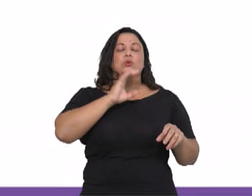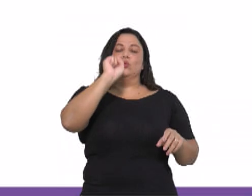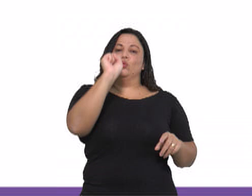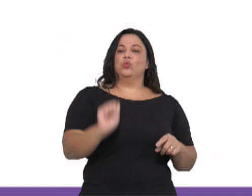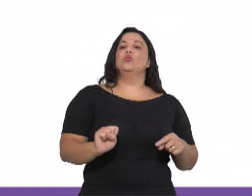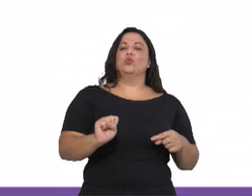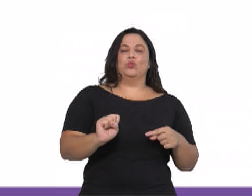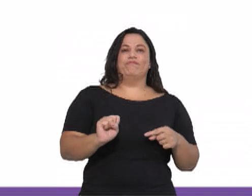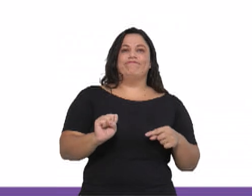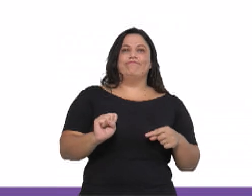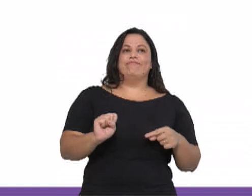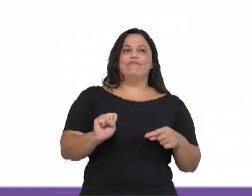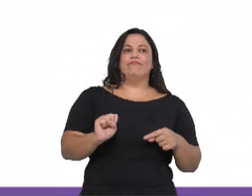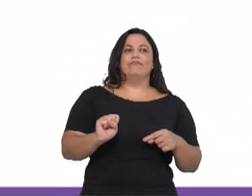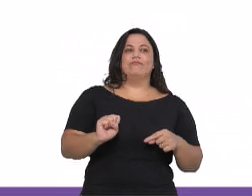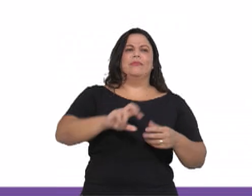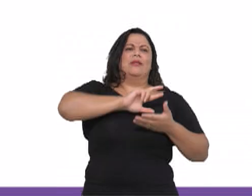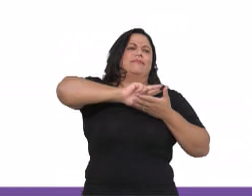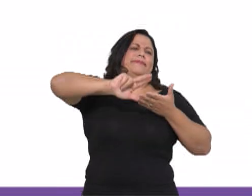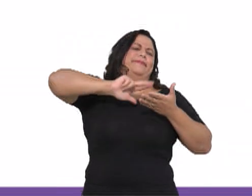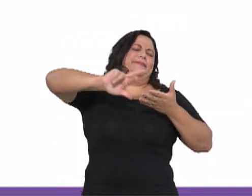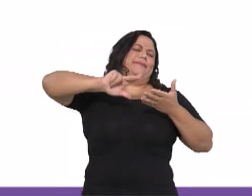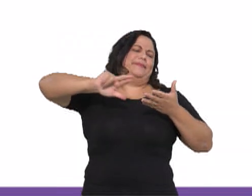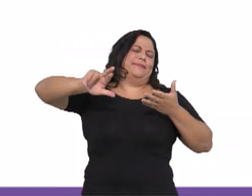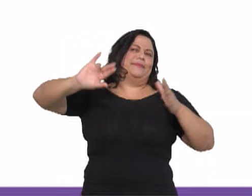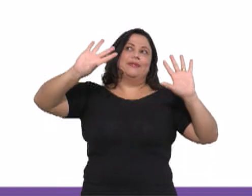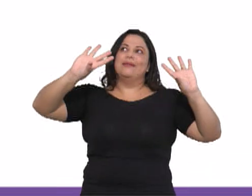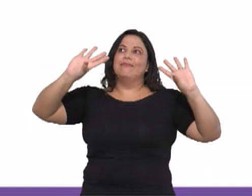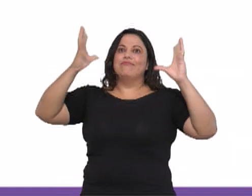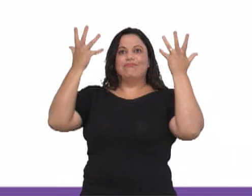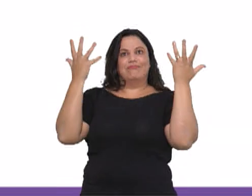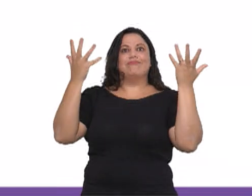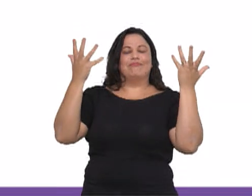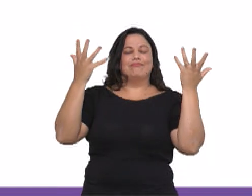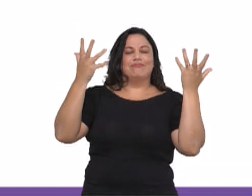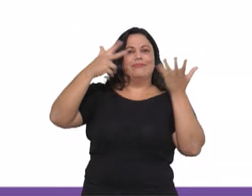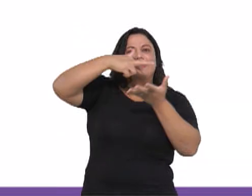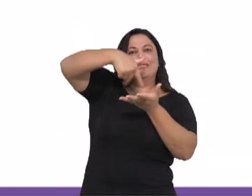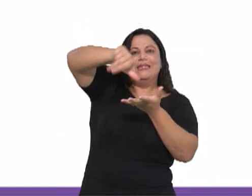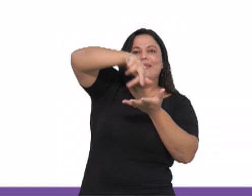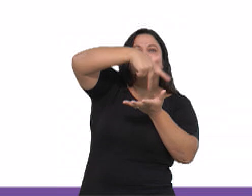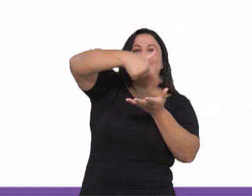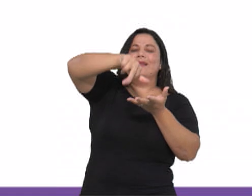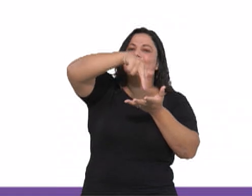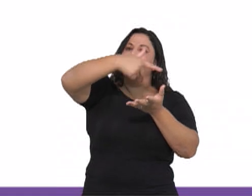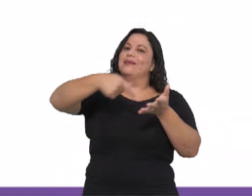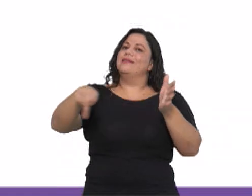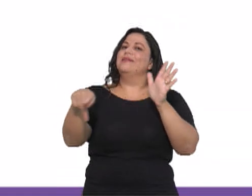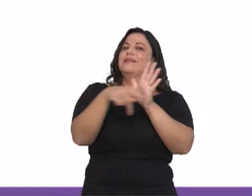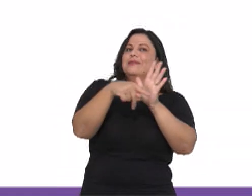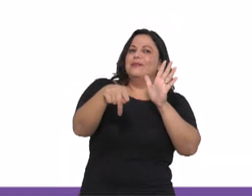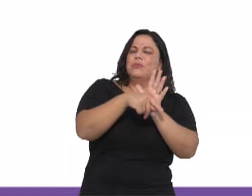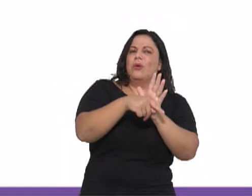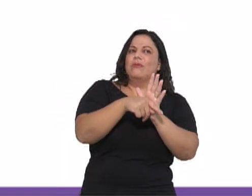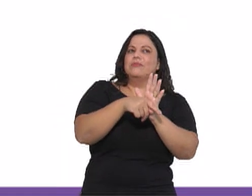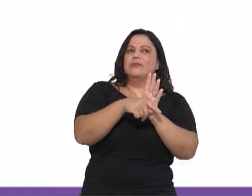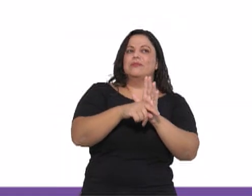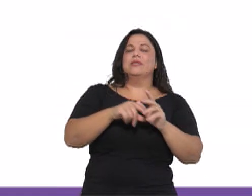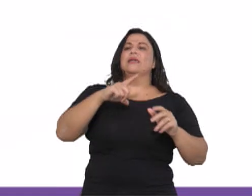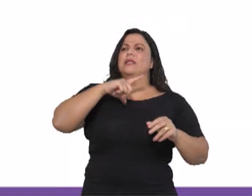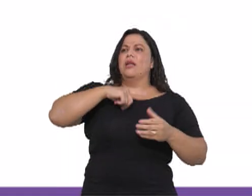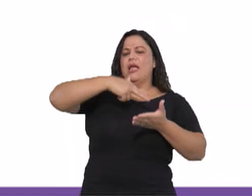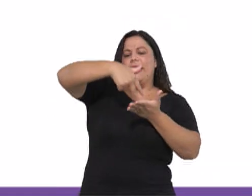no sul do Brasil nós temos muitas festas folclóricas e principalmente danças típicas. Entre elas, podemos citar a dança